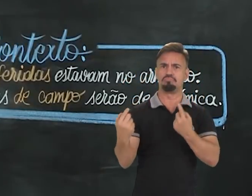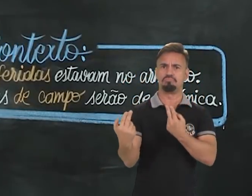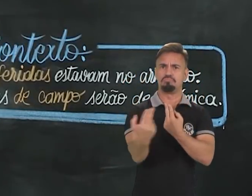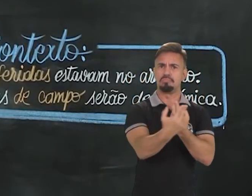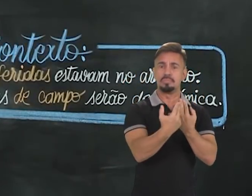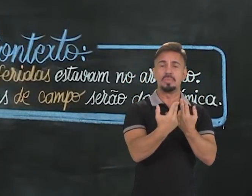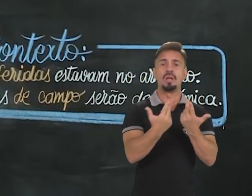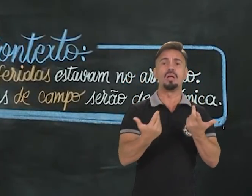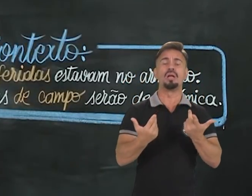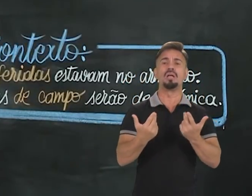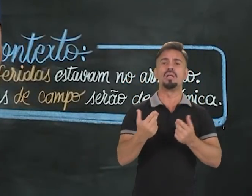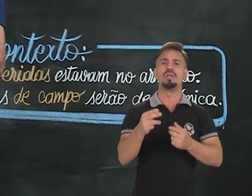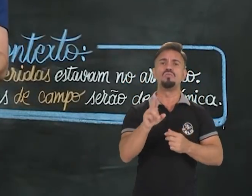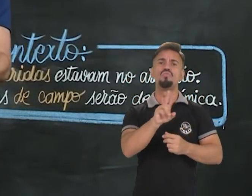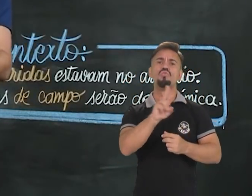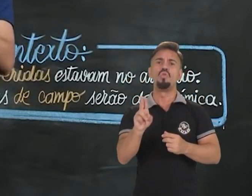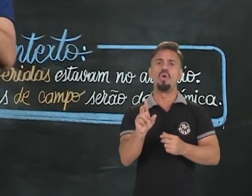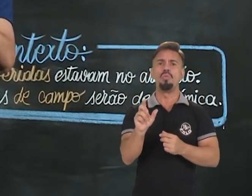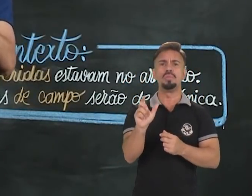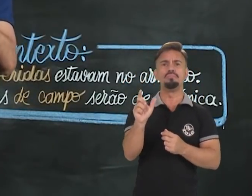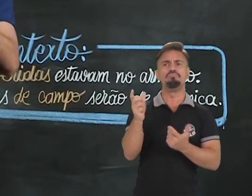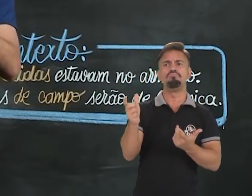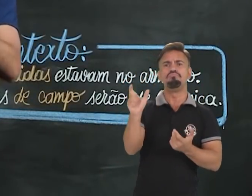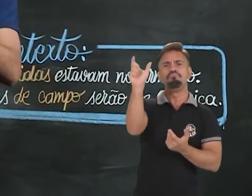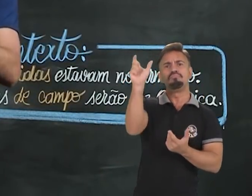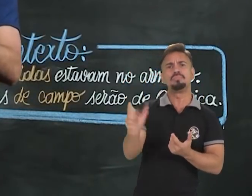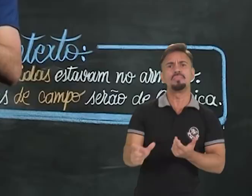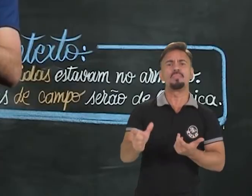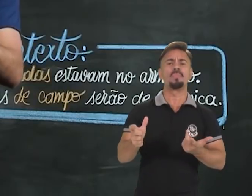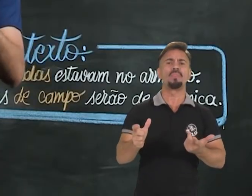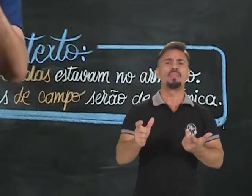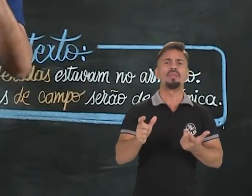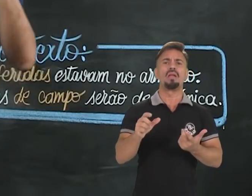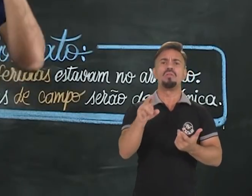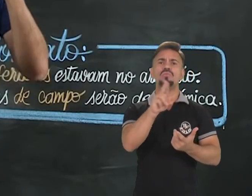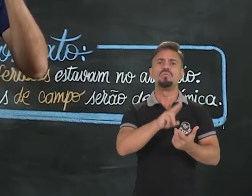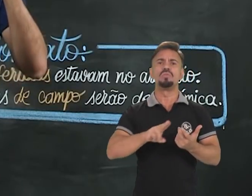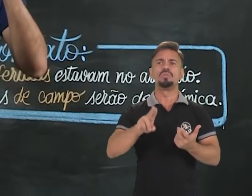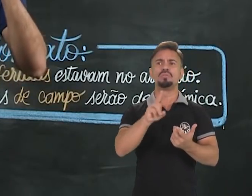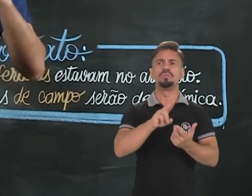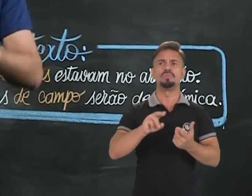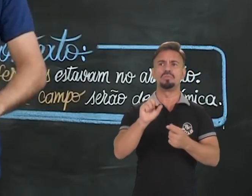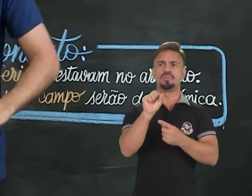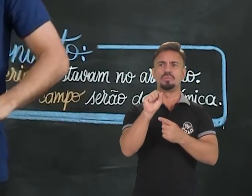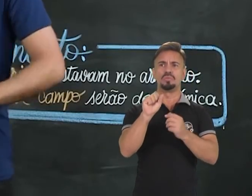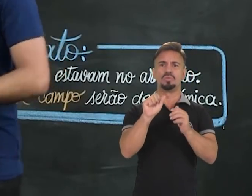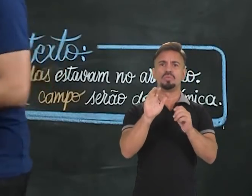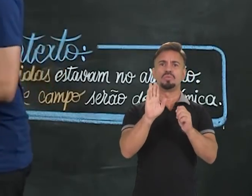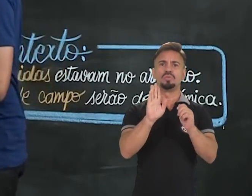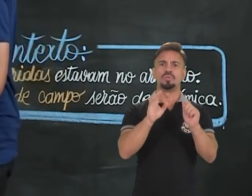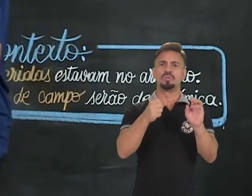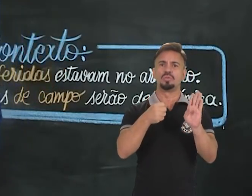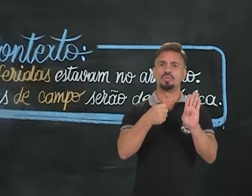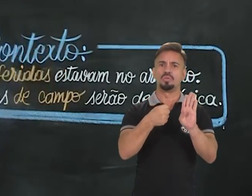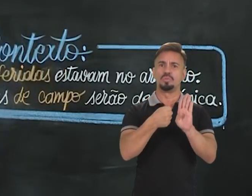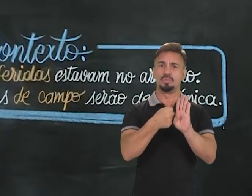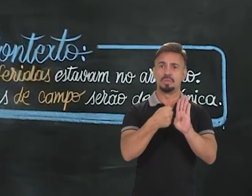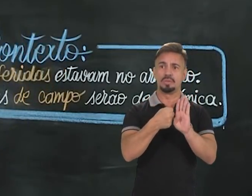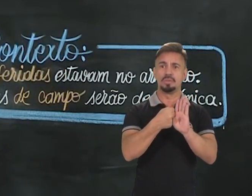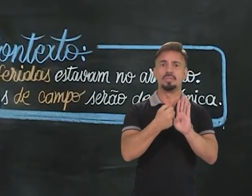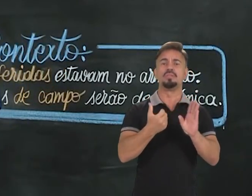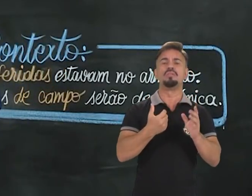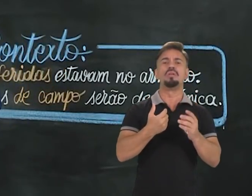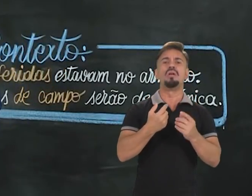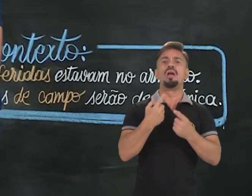substantivo as palavras que dão nome a um ser. E a gente vai precisar muito do substantivo agora, dessa lembrança da função do substantivo, para entender por que